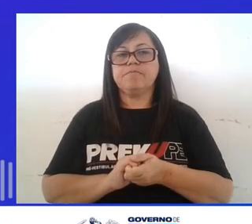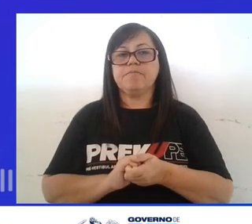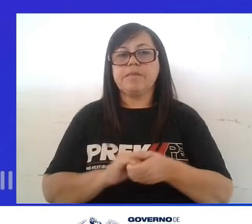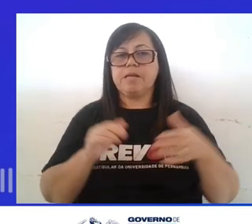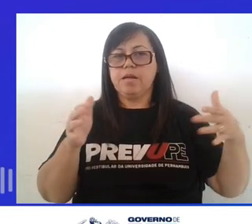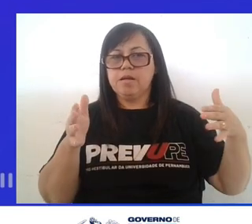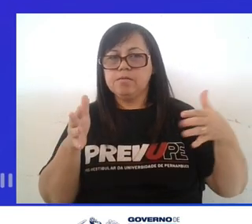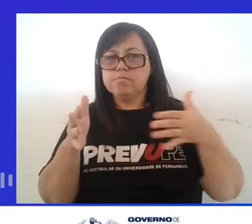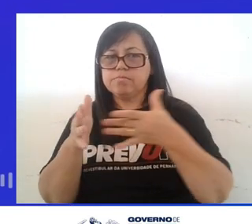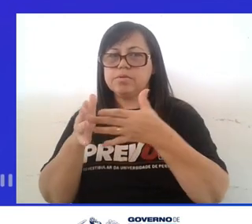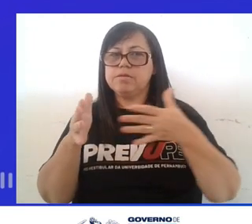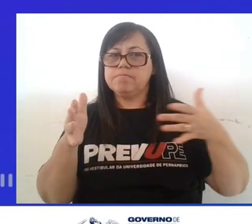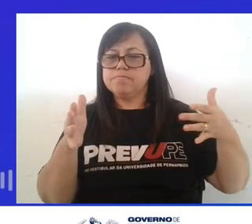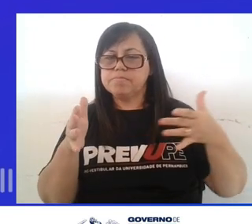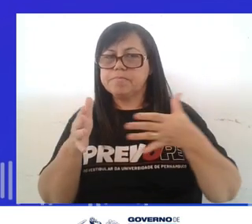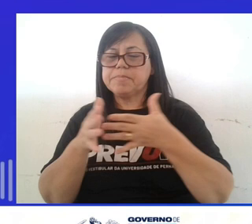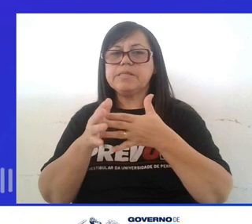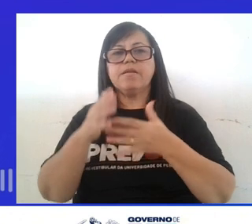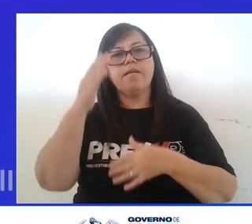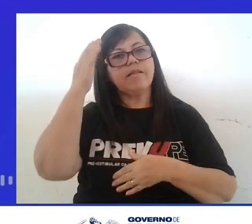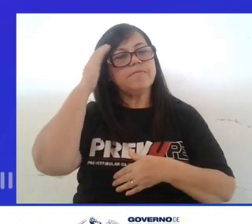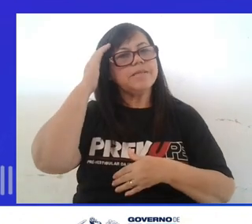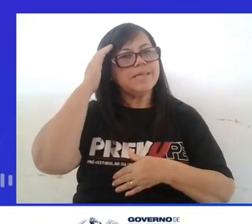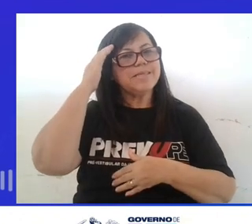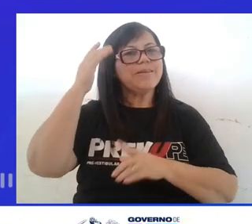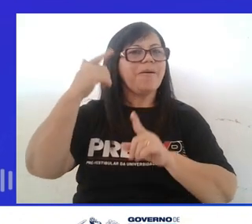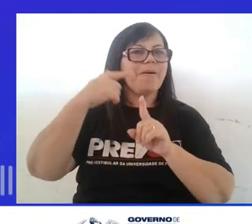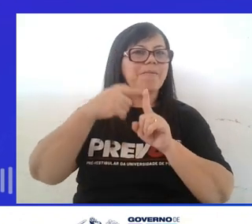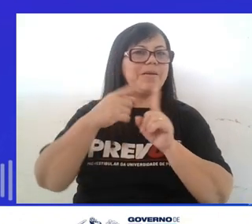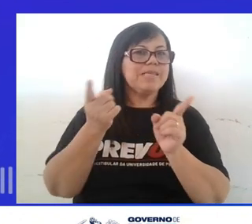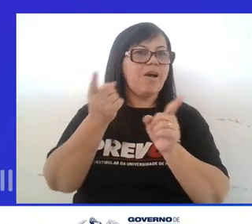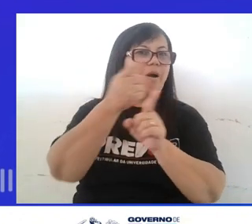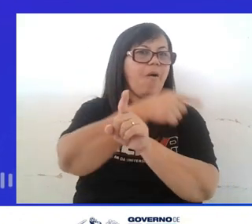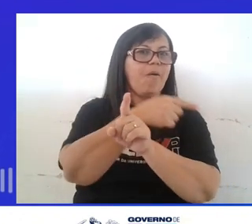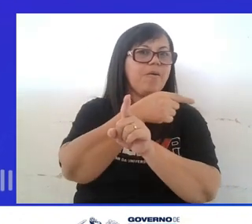sentido pode ser entendido como um fluxo de cargas positivas para o sentido oposto.